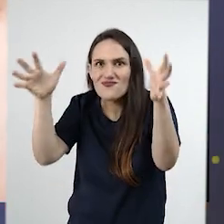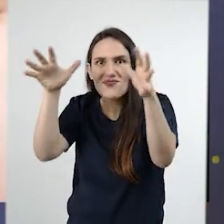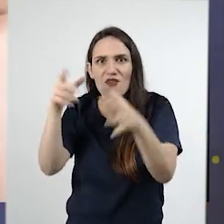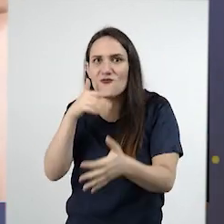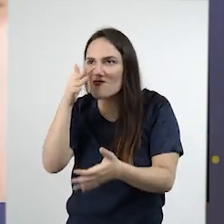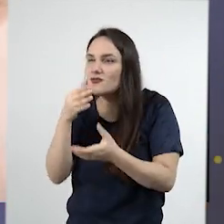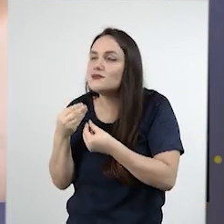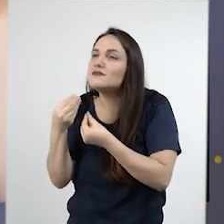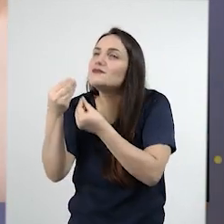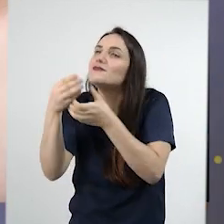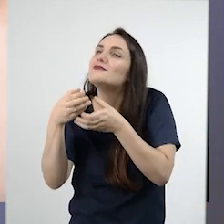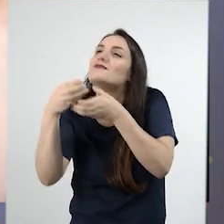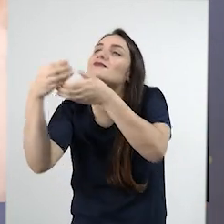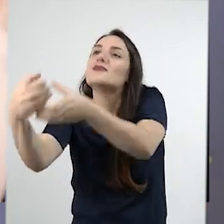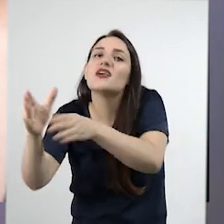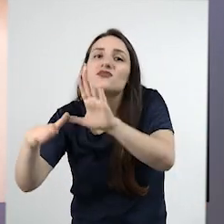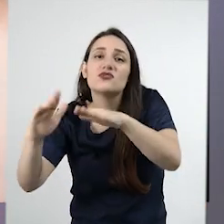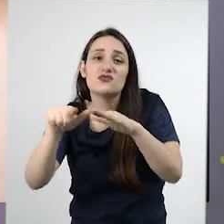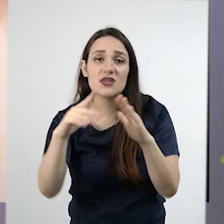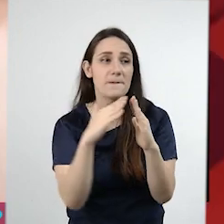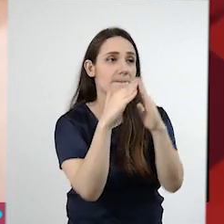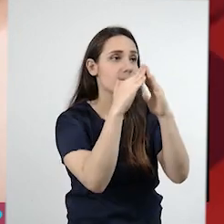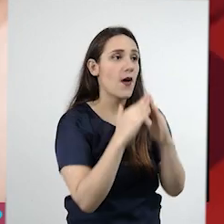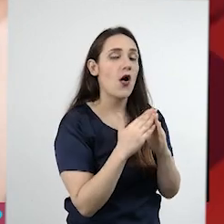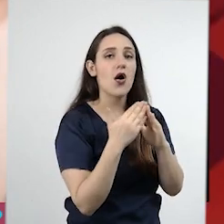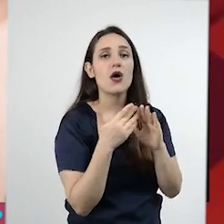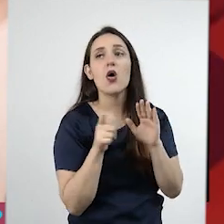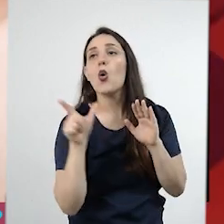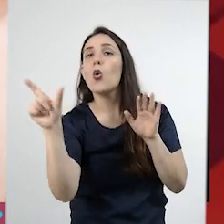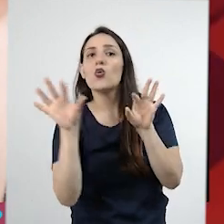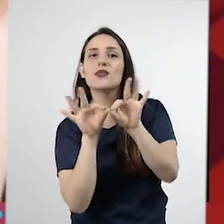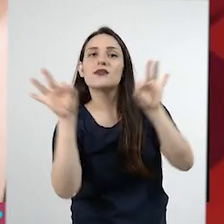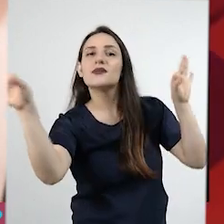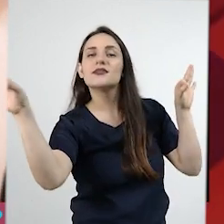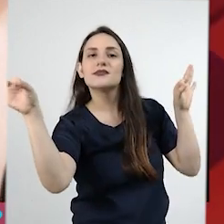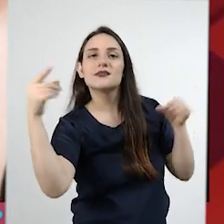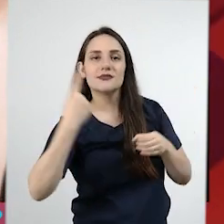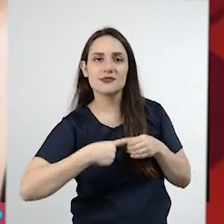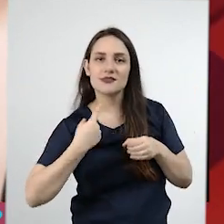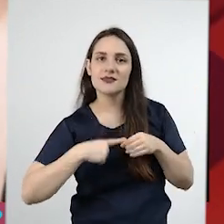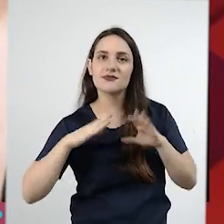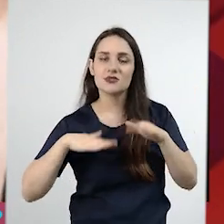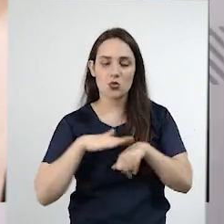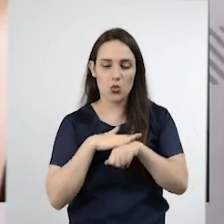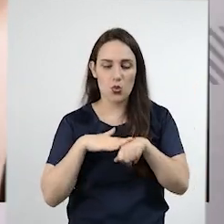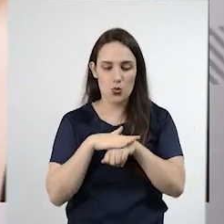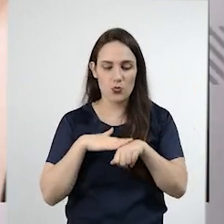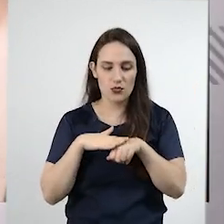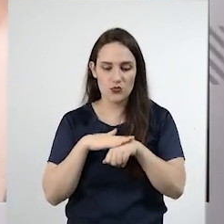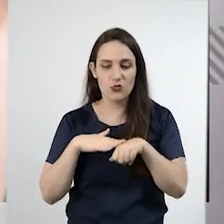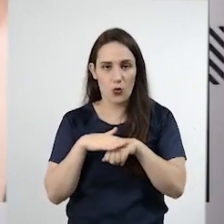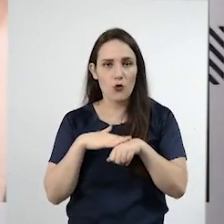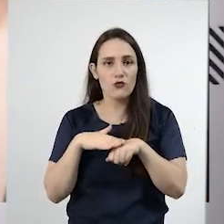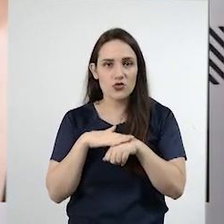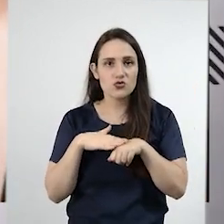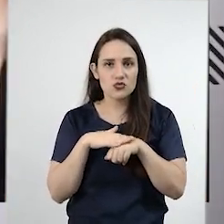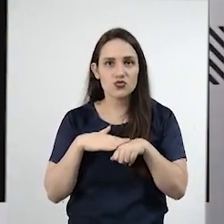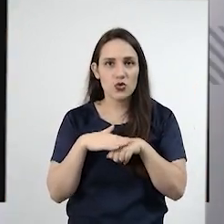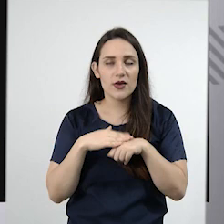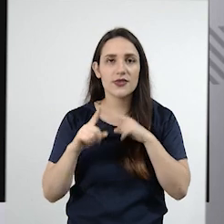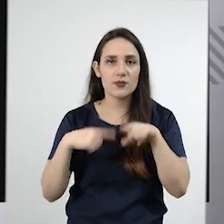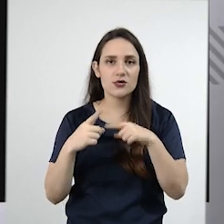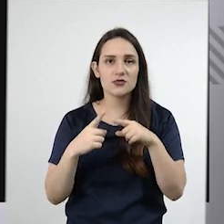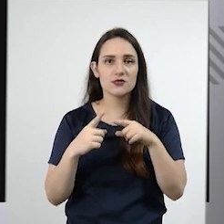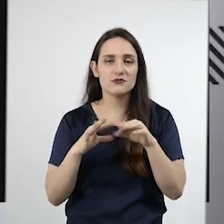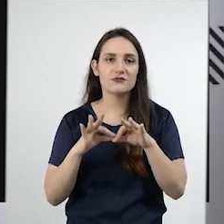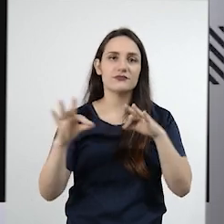outra cidade também, que acontece de muitos casais, né, que começaram a namorar em cidades diferentes, aí veio a pandemia e daí não pode mais